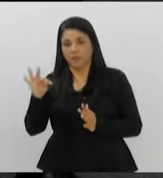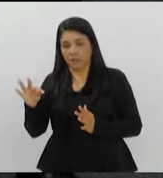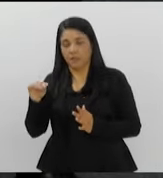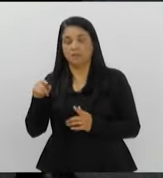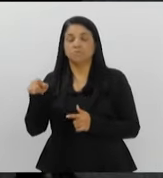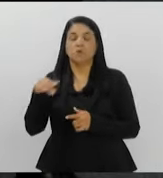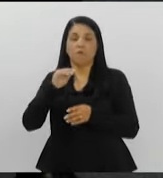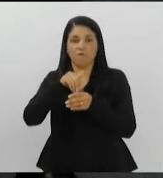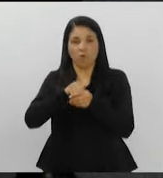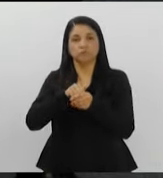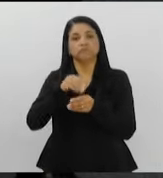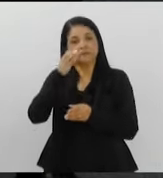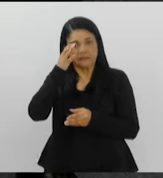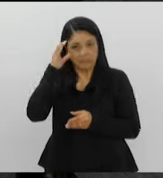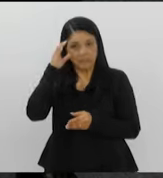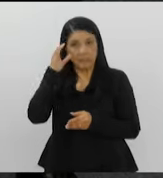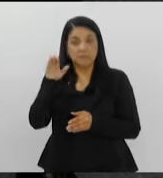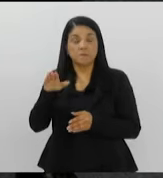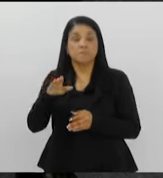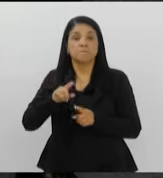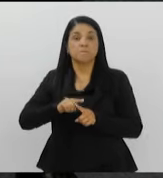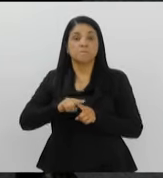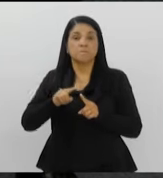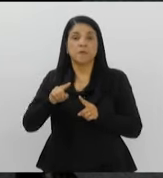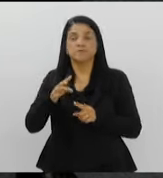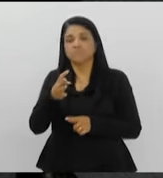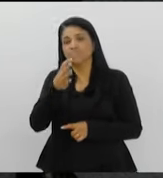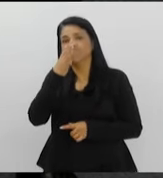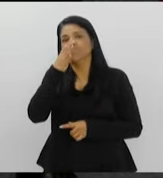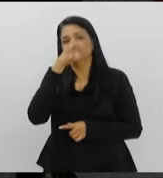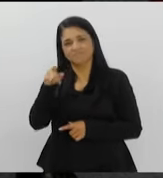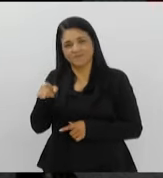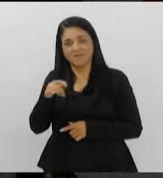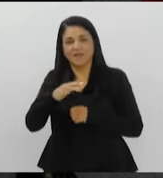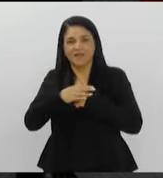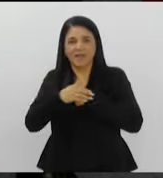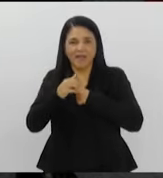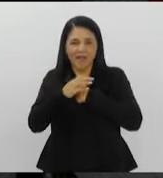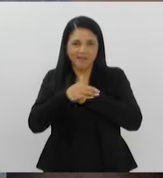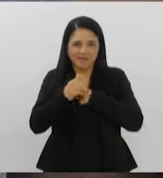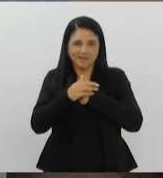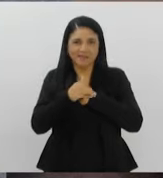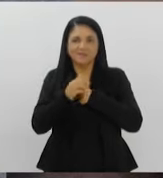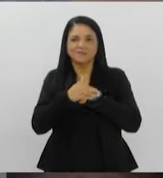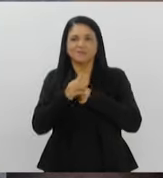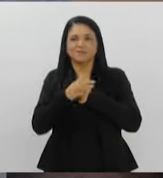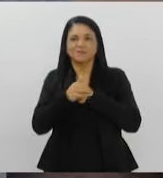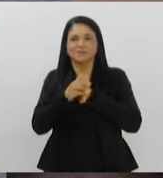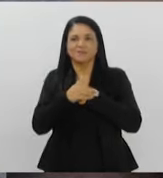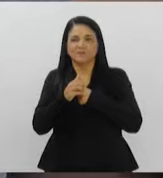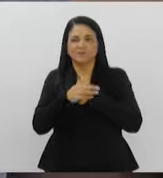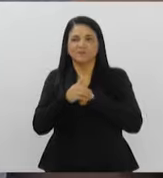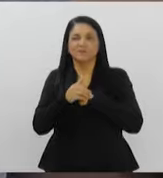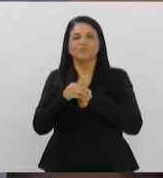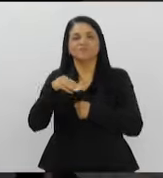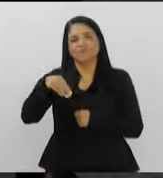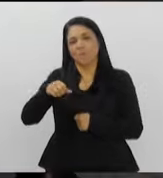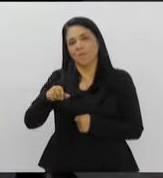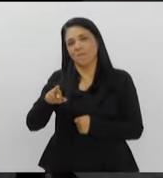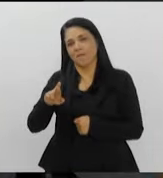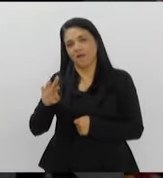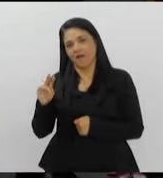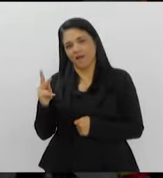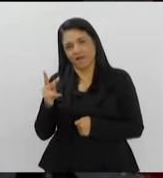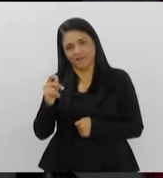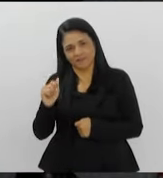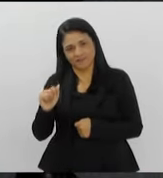seria dela, mesmo com toda a admiração, carinho, e por Marta Rocha, que é a